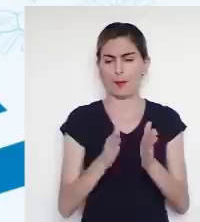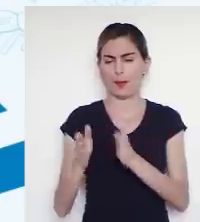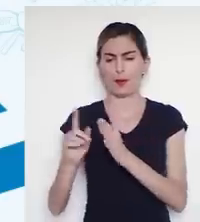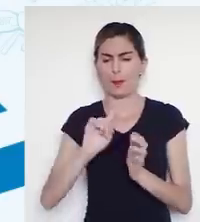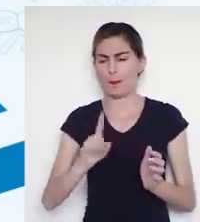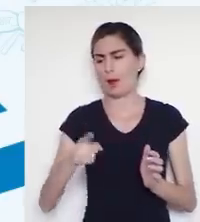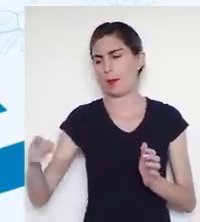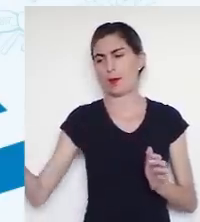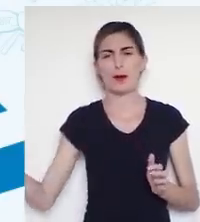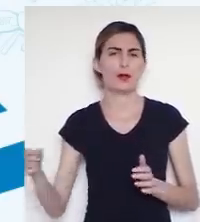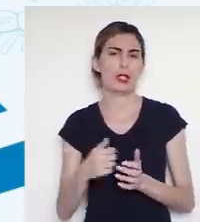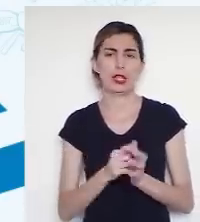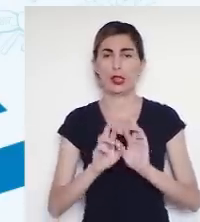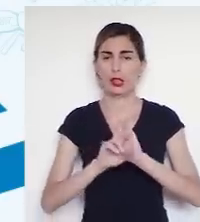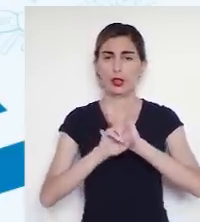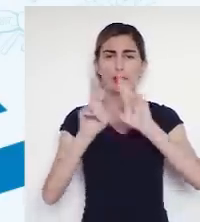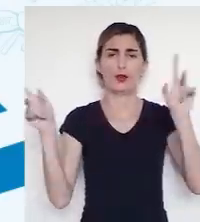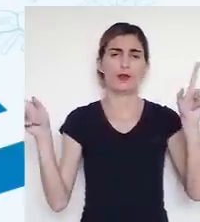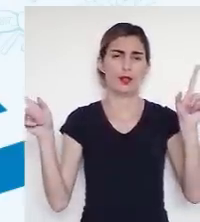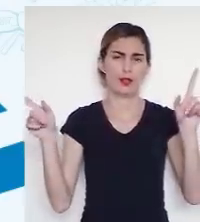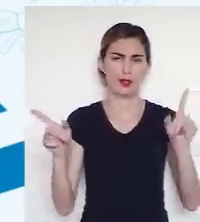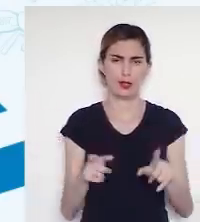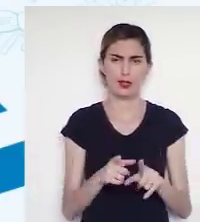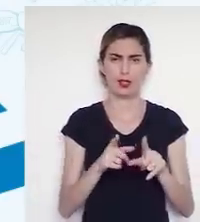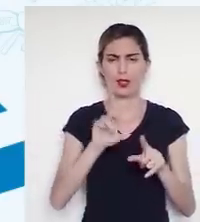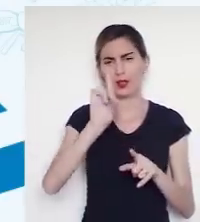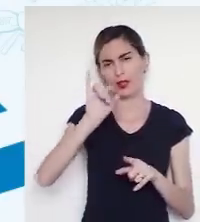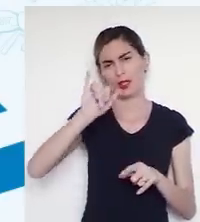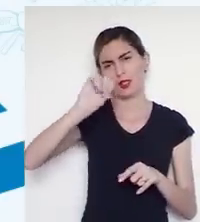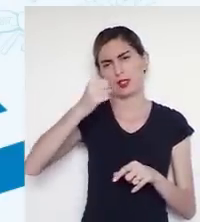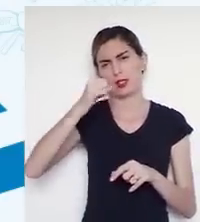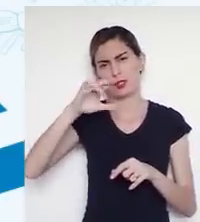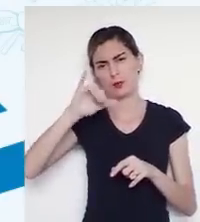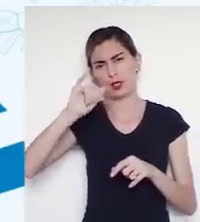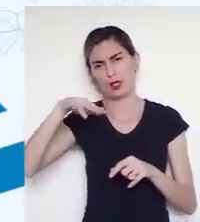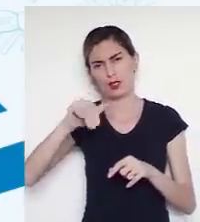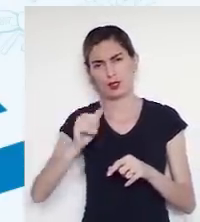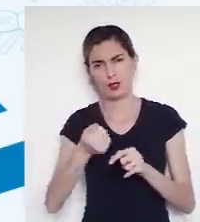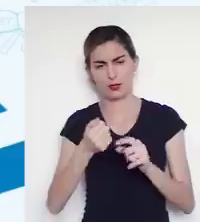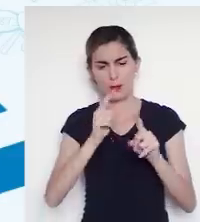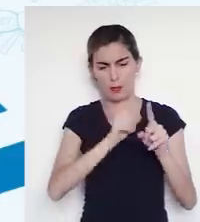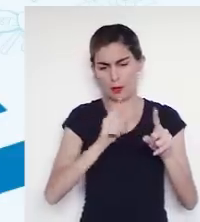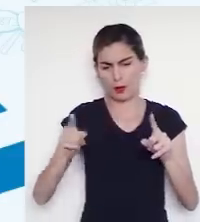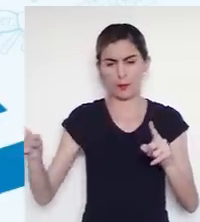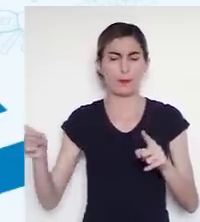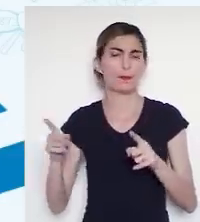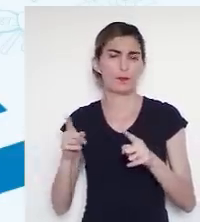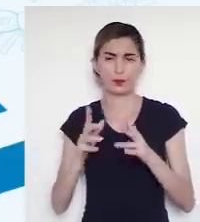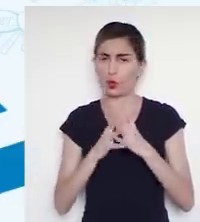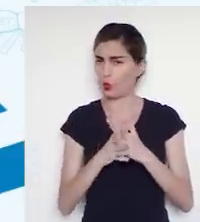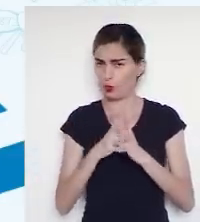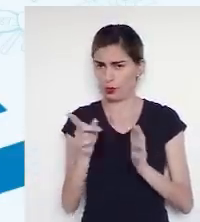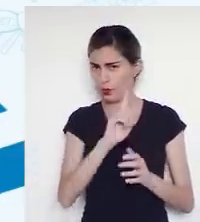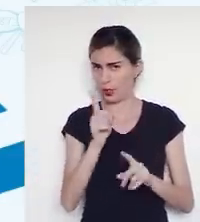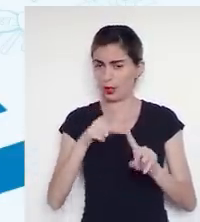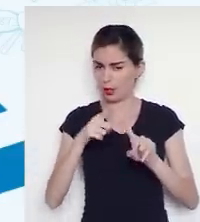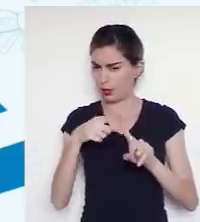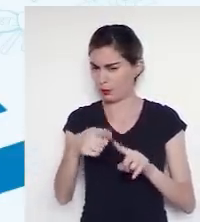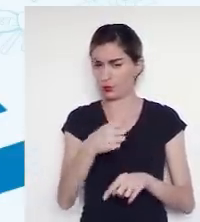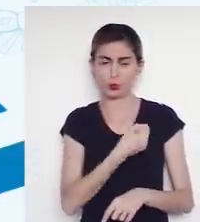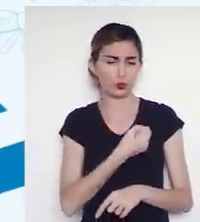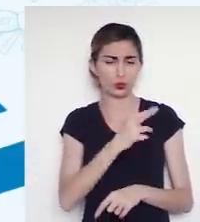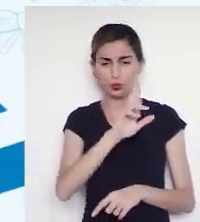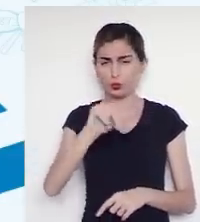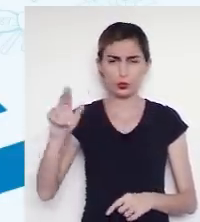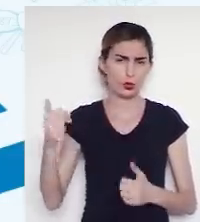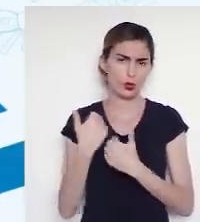periódico, ok? Diferente lá das dízimas periódicas. Por favor, não confunda. Este tipo de número